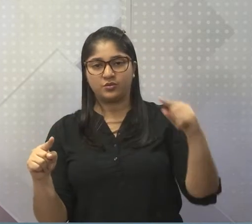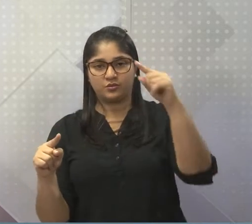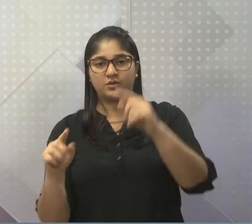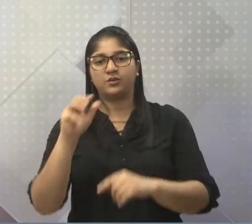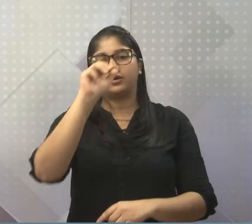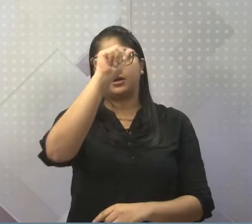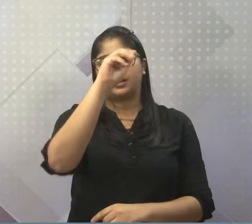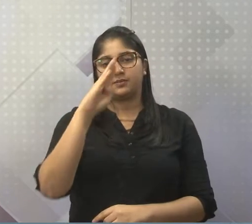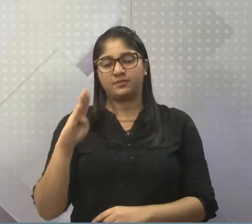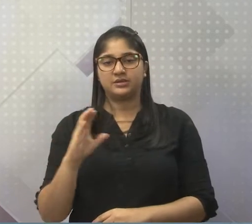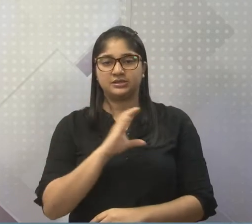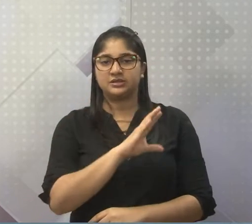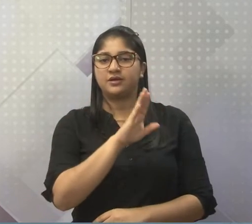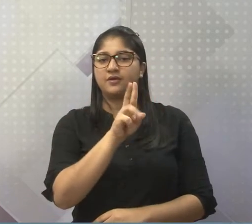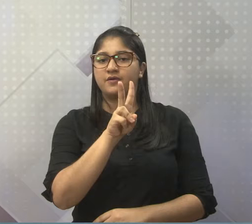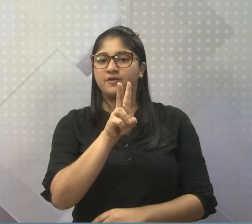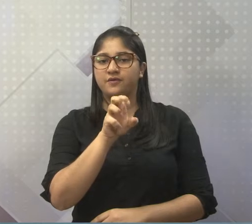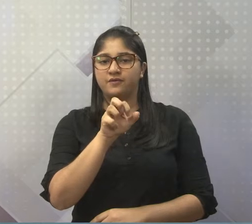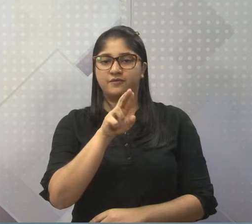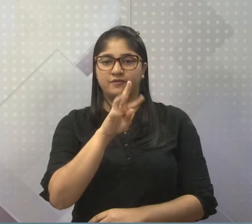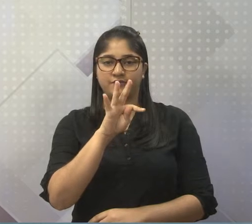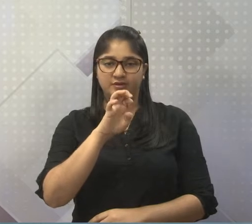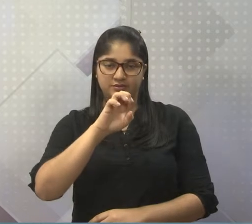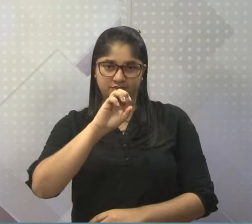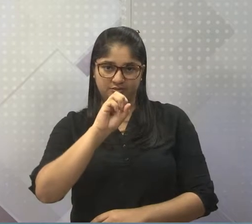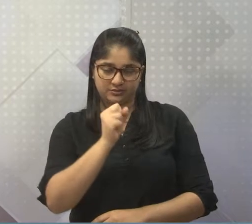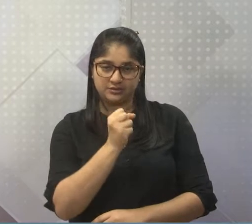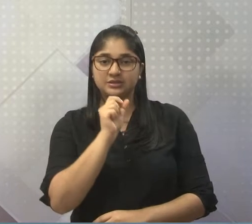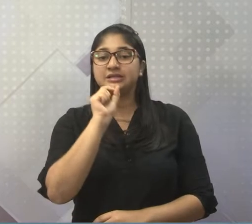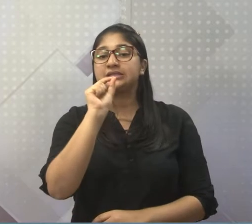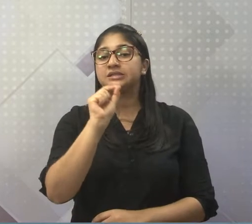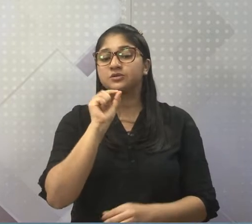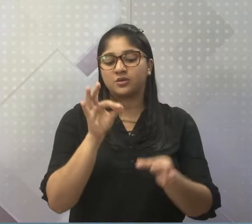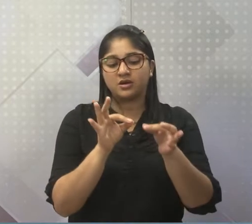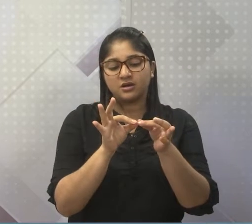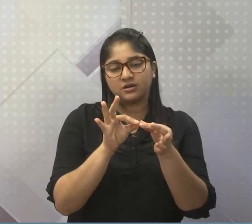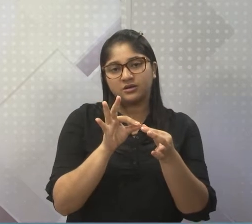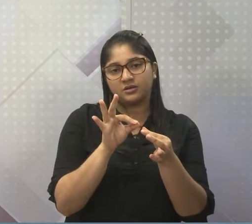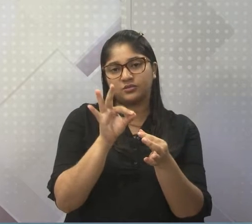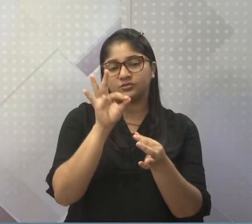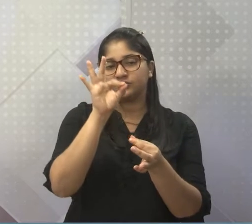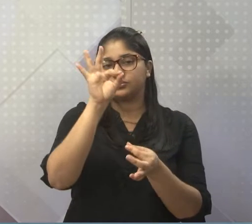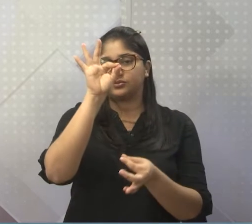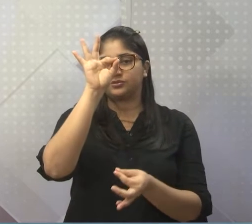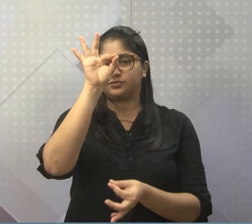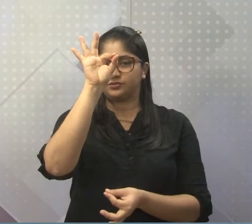três vértices. Se eu chego aqui e traço a altura